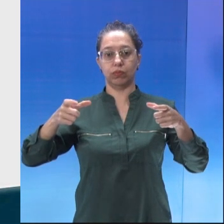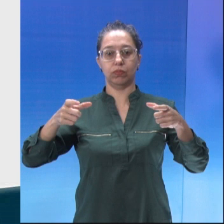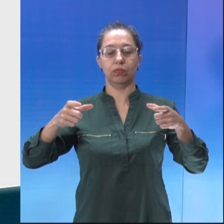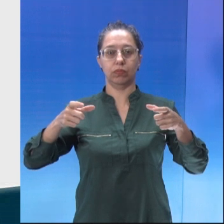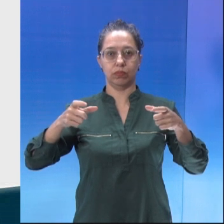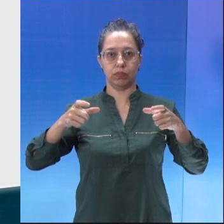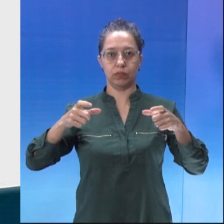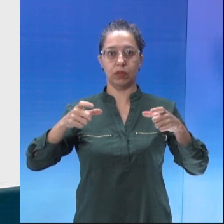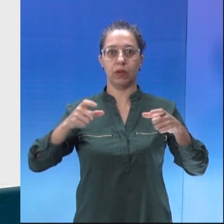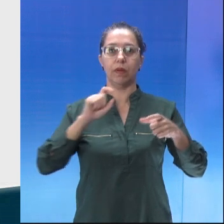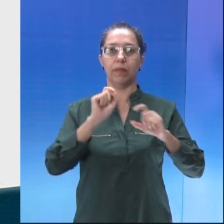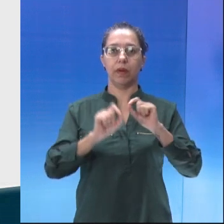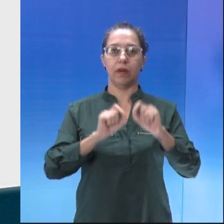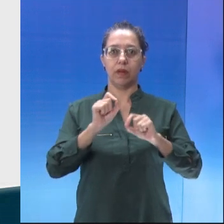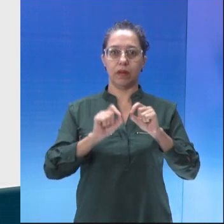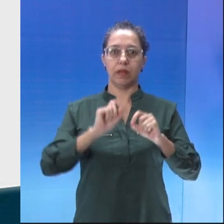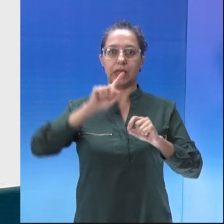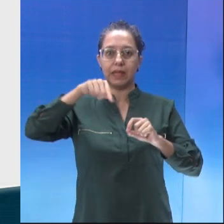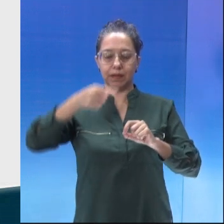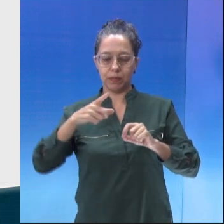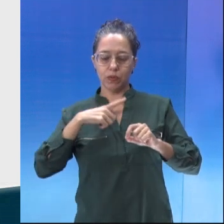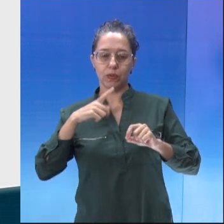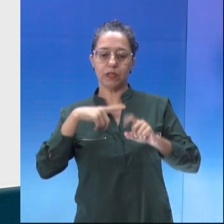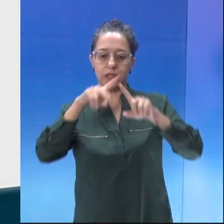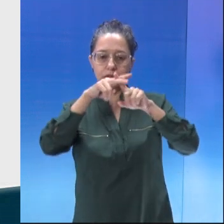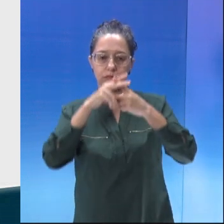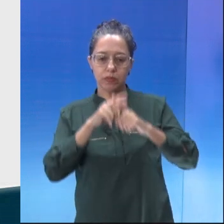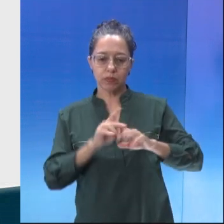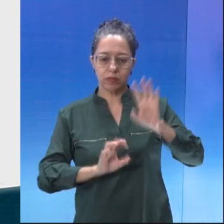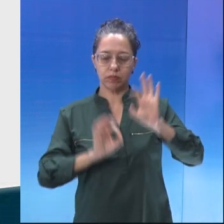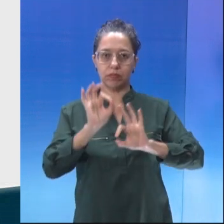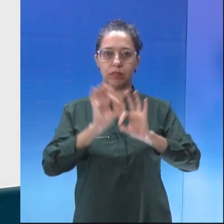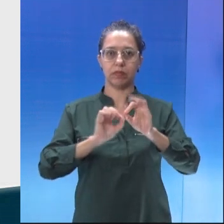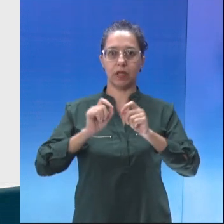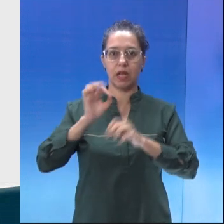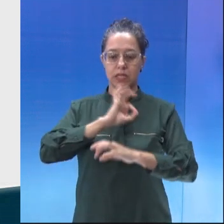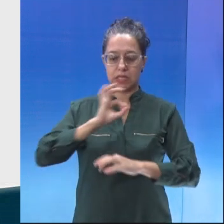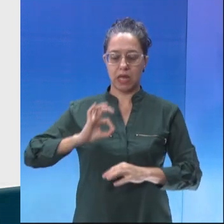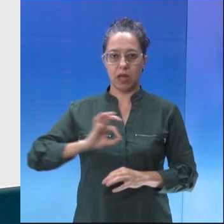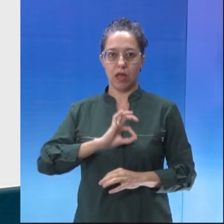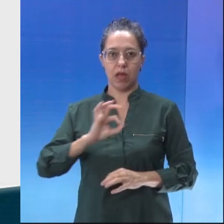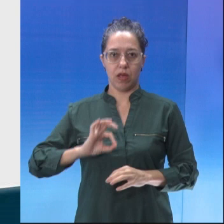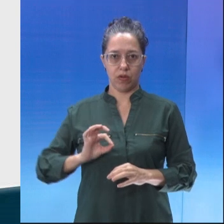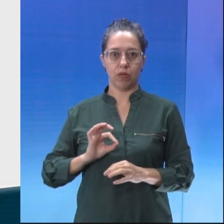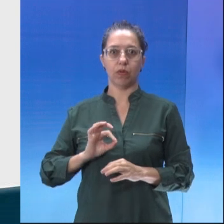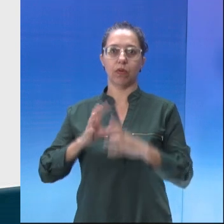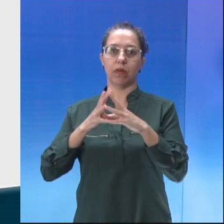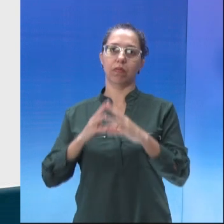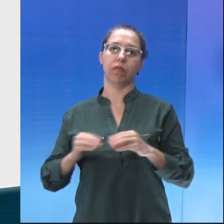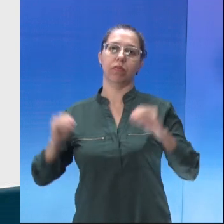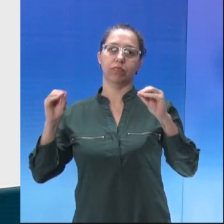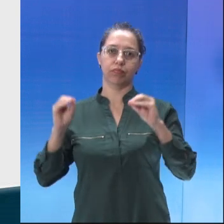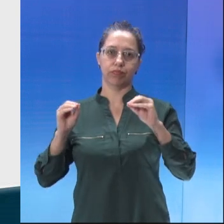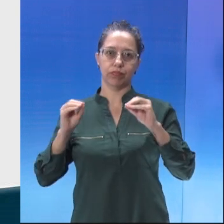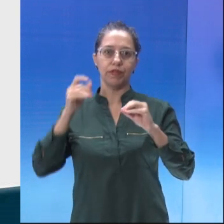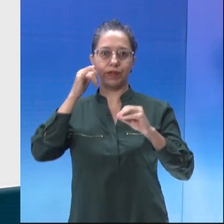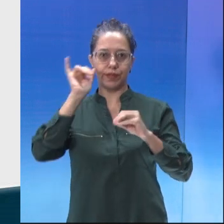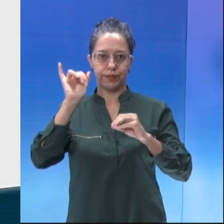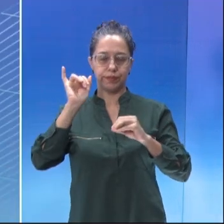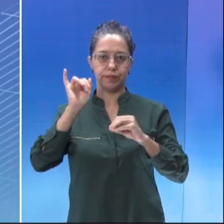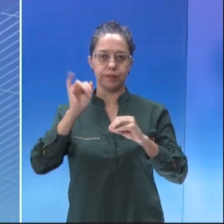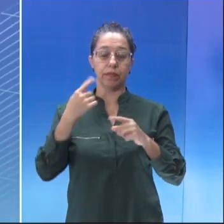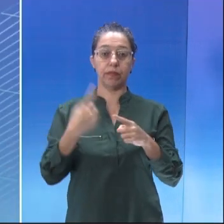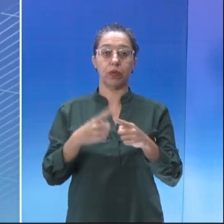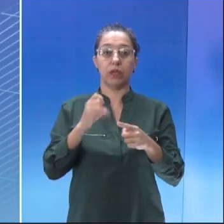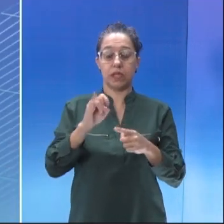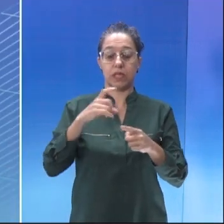ciclo até que os danos sejam reparados ou induzindo a célula à autodestruição. Ou seja, quando a molécula